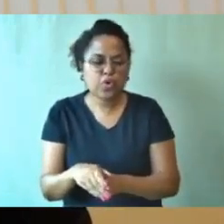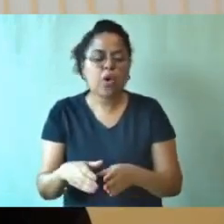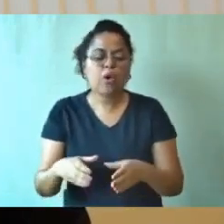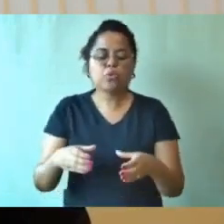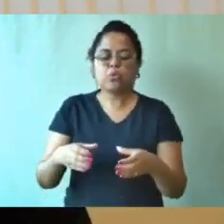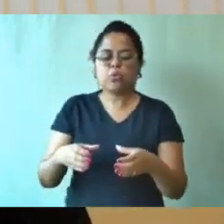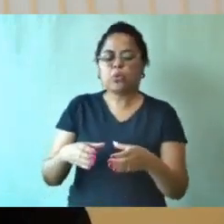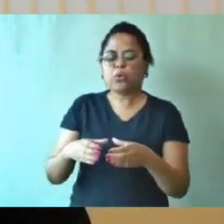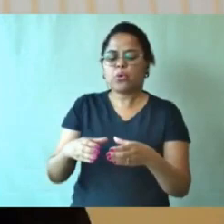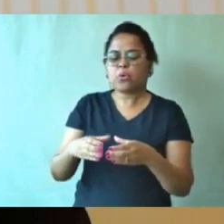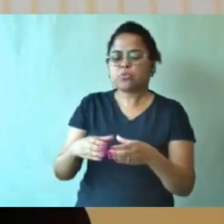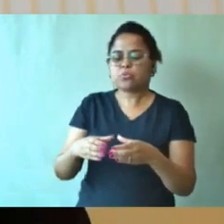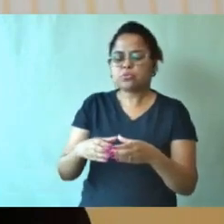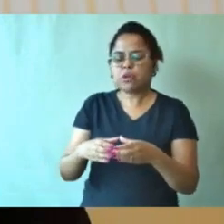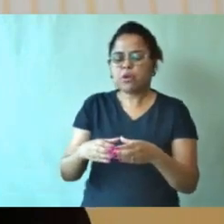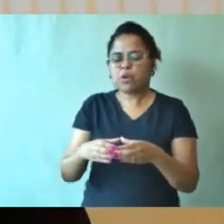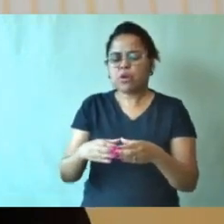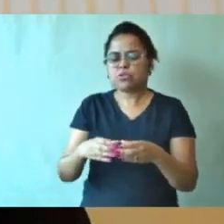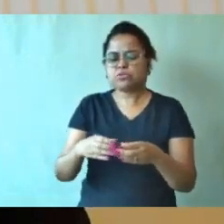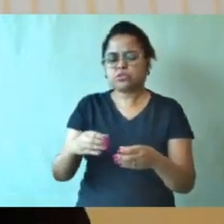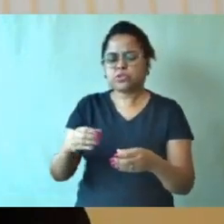Leste, o assunto para